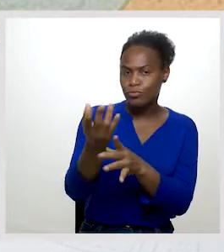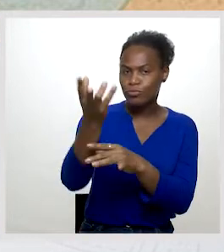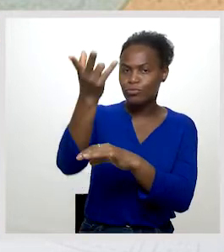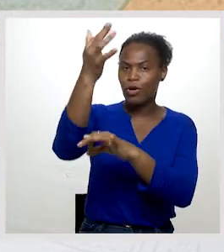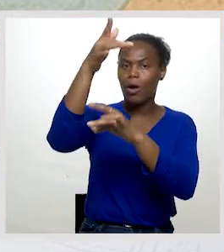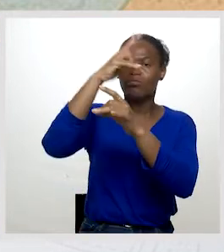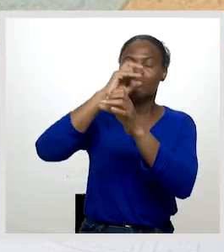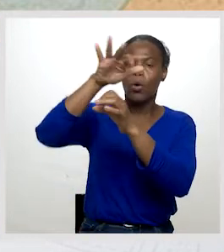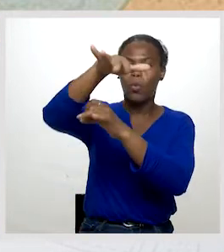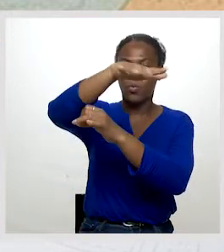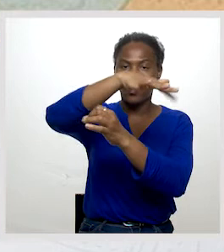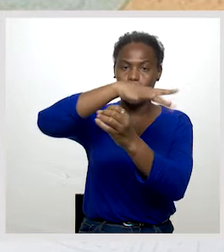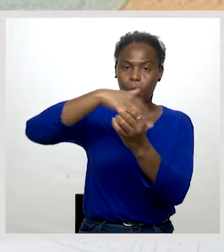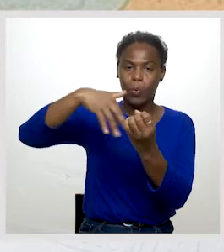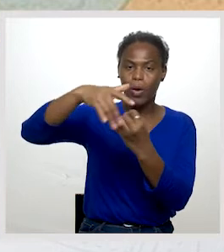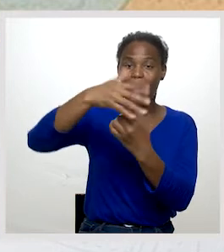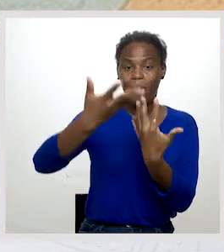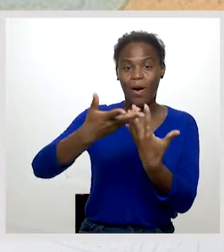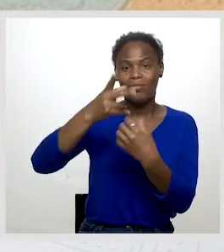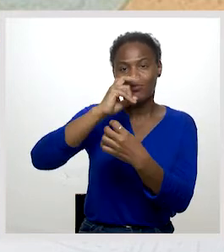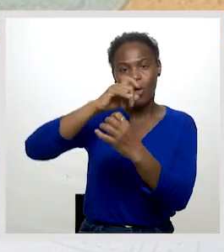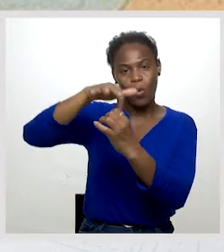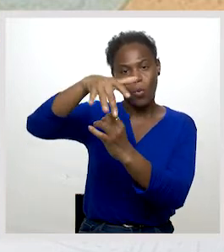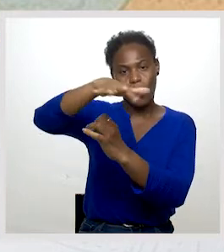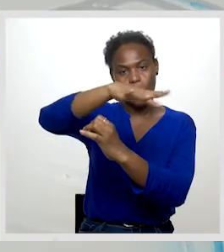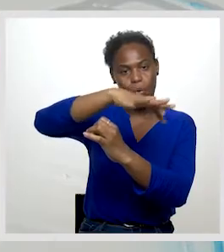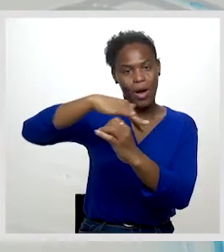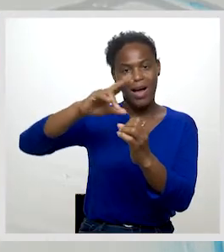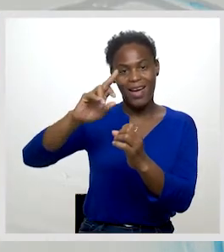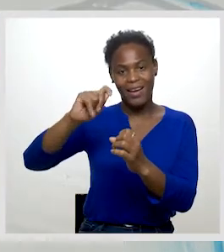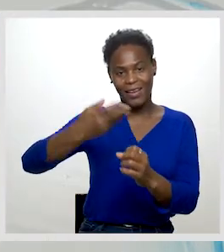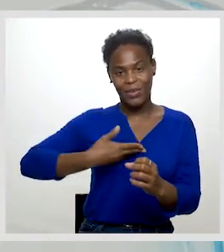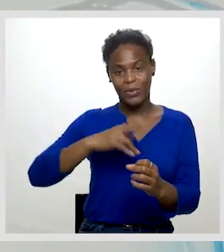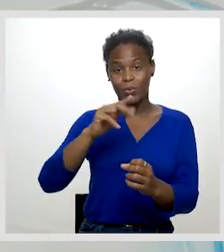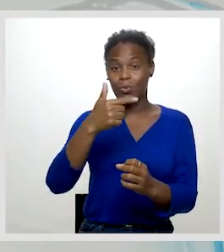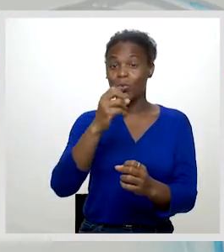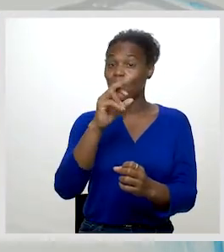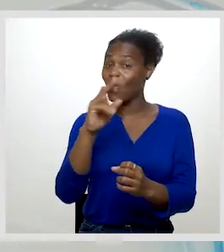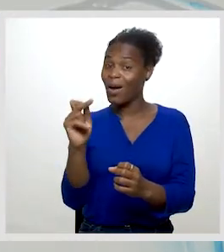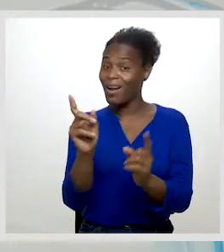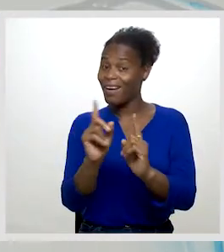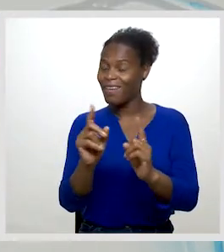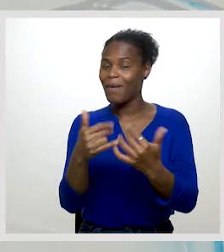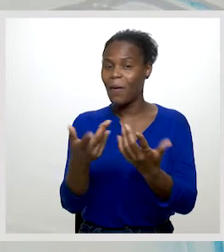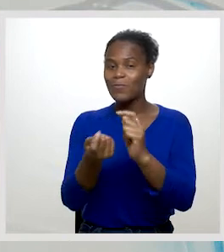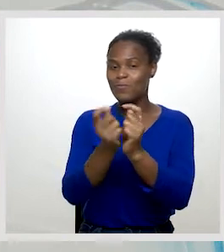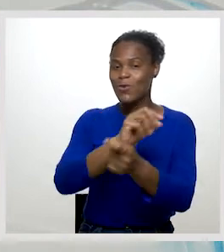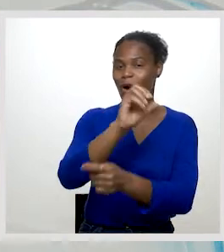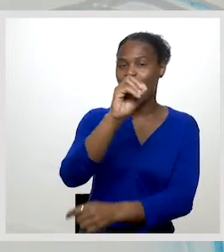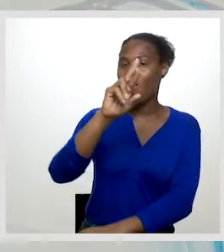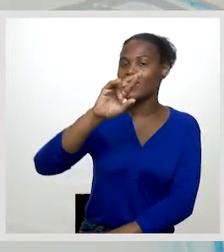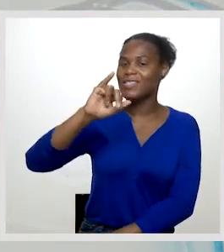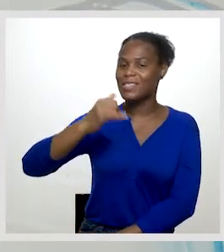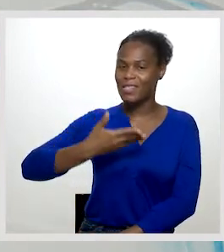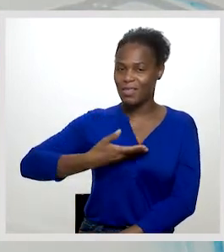atmosfera, onde a atmosfera deixou de ser redutora, passou a ser oxidante. E por